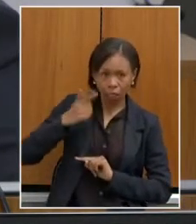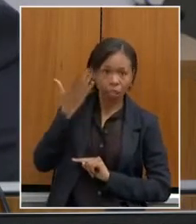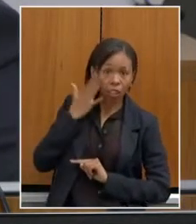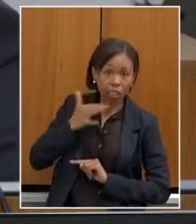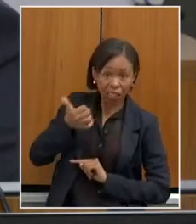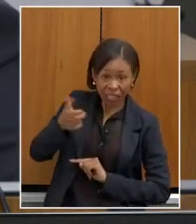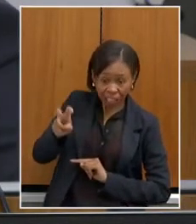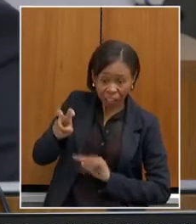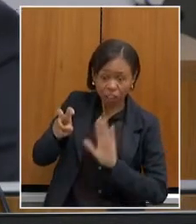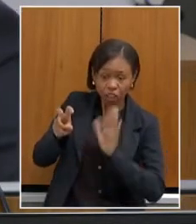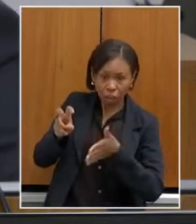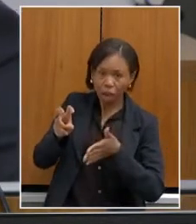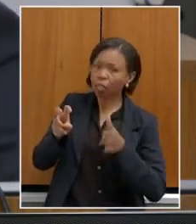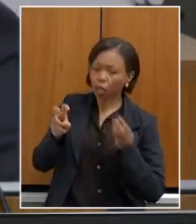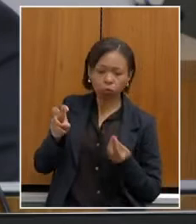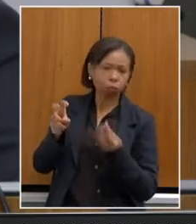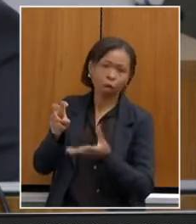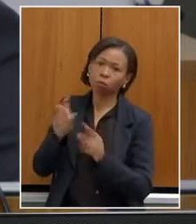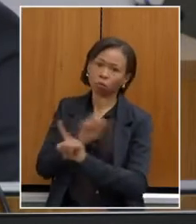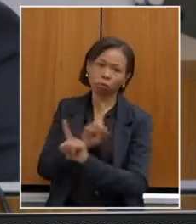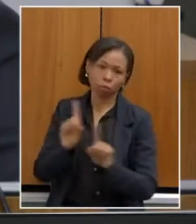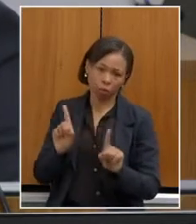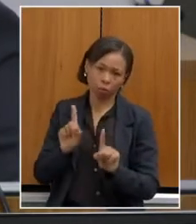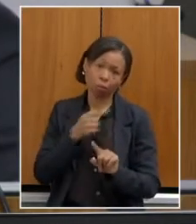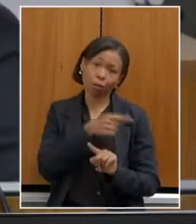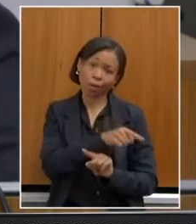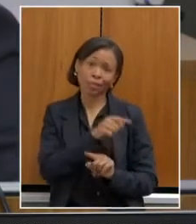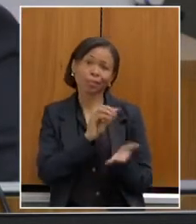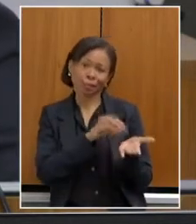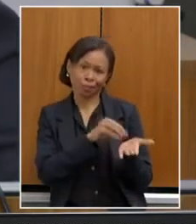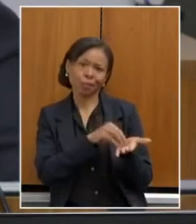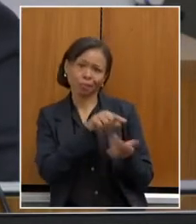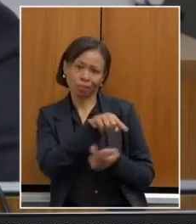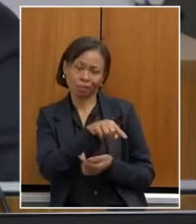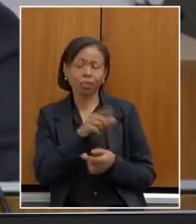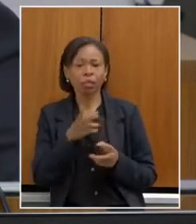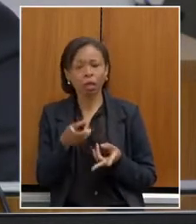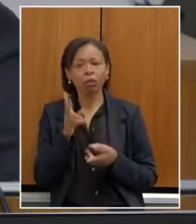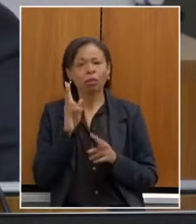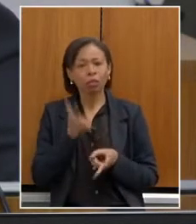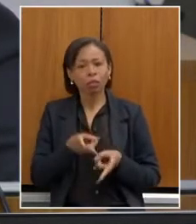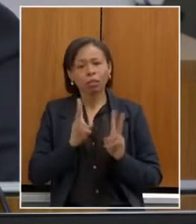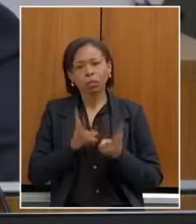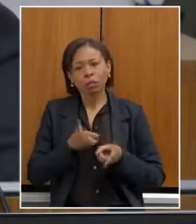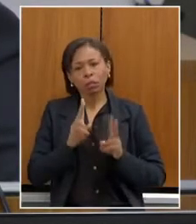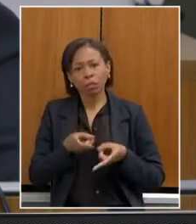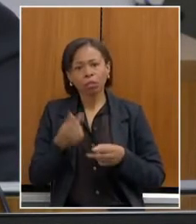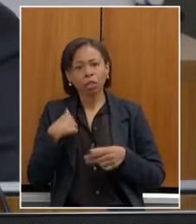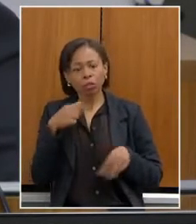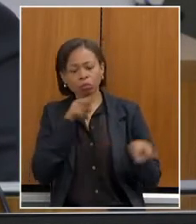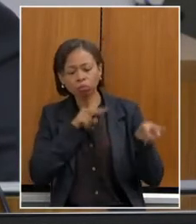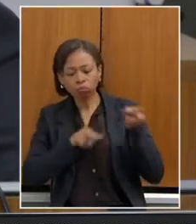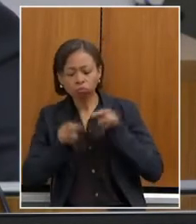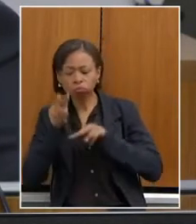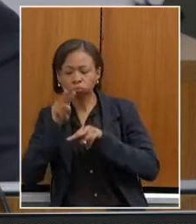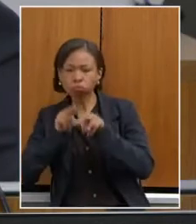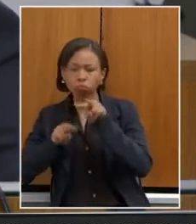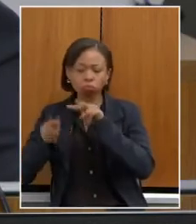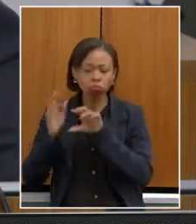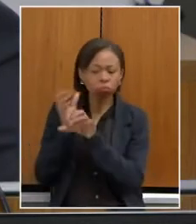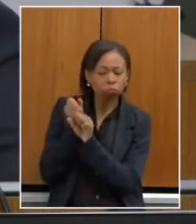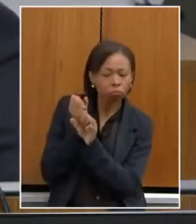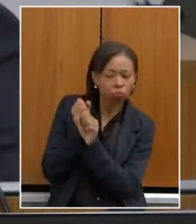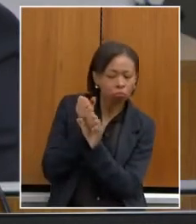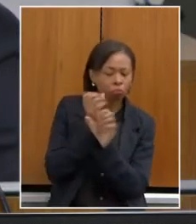7 a 10 dias então é feito isso constantemente para que a gente garanta de forma igual